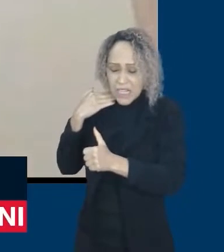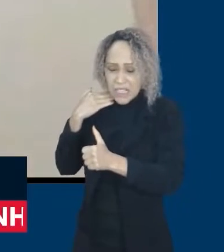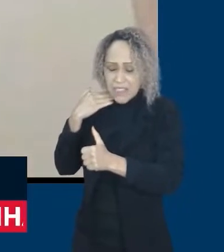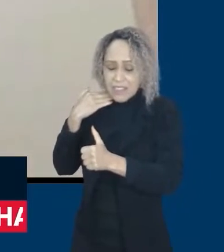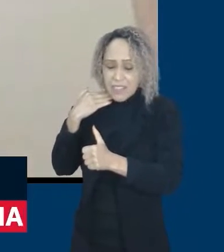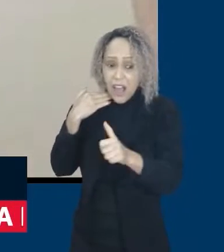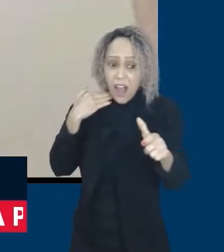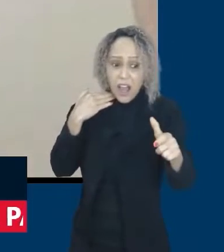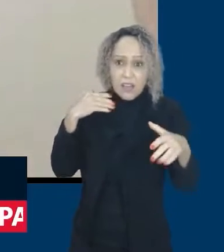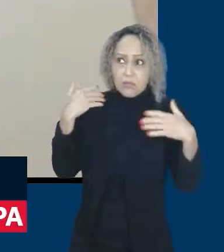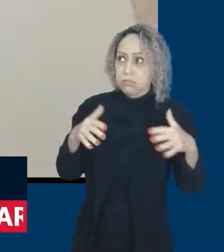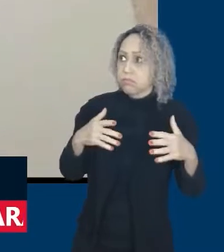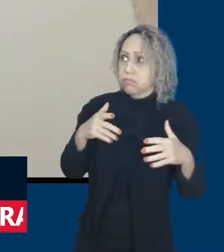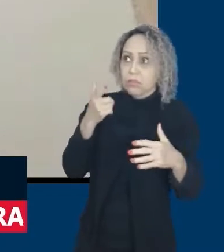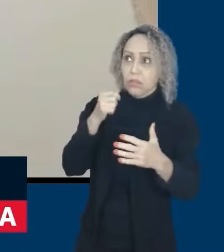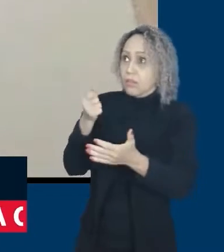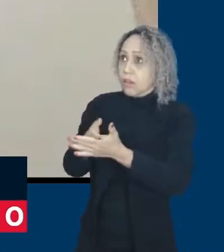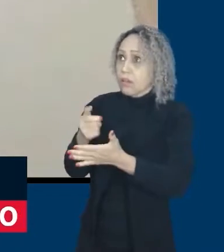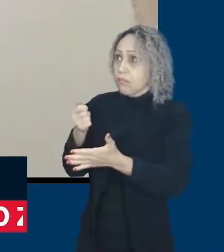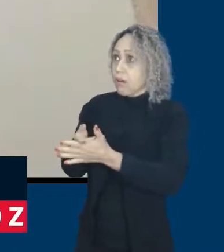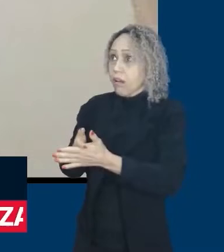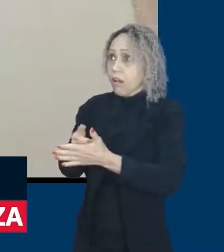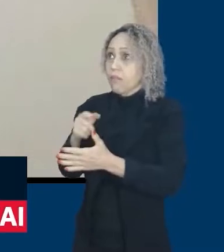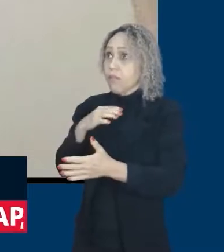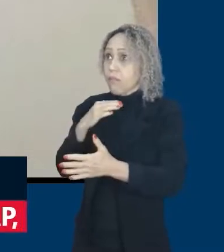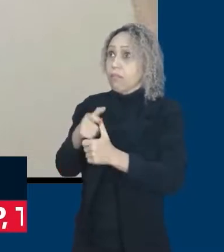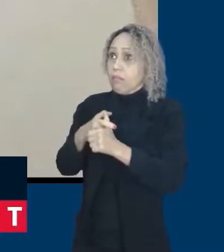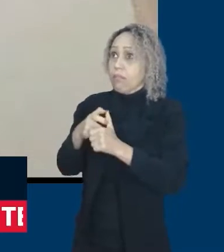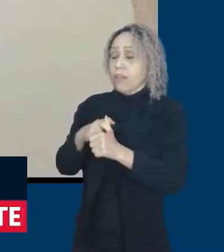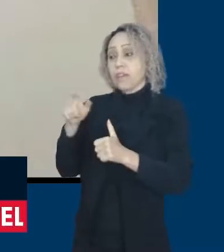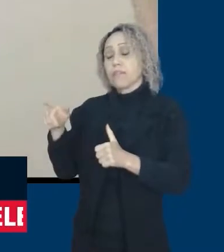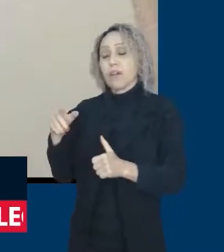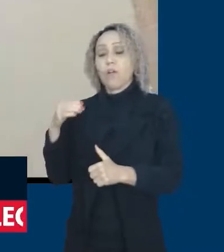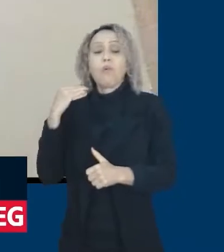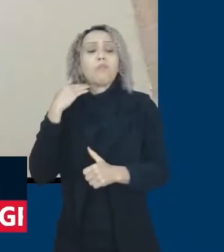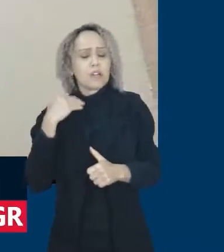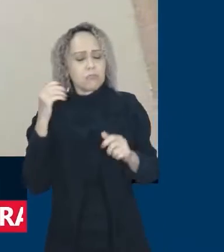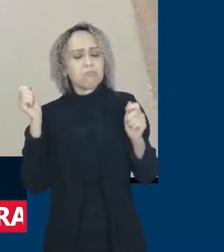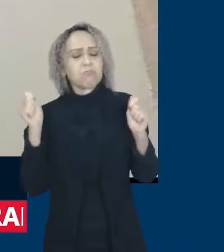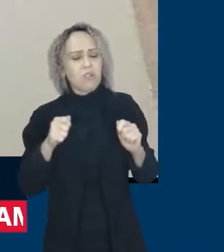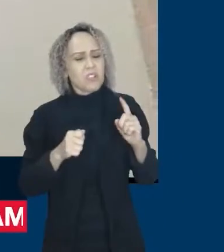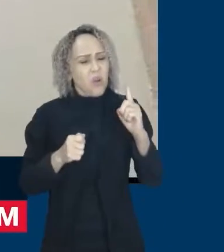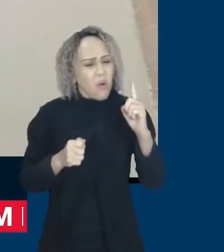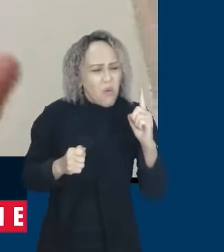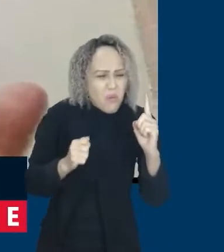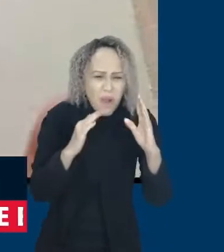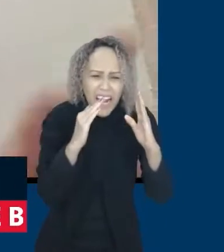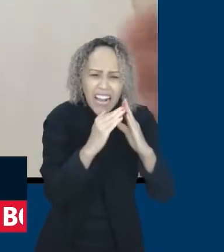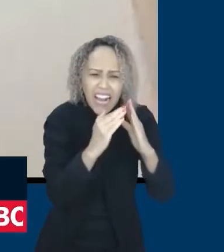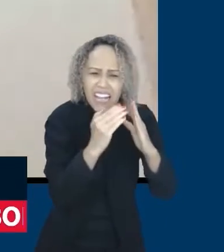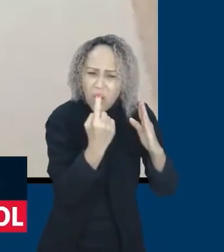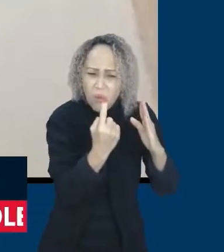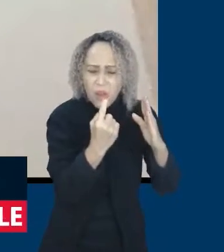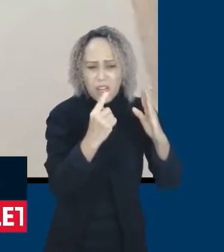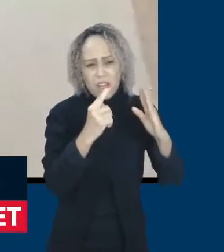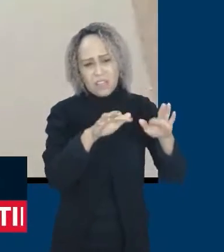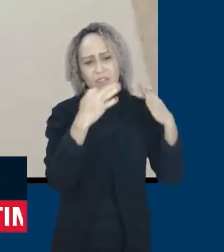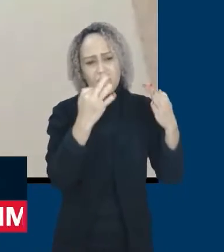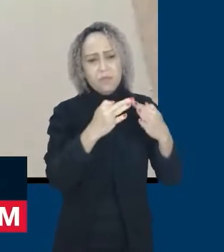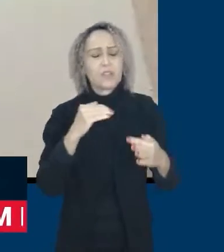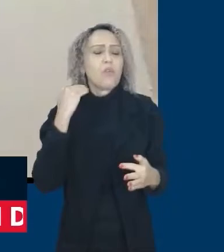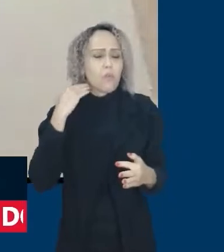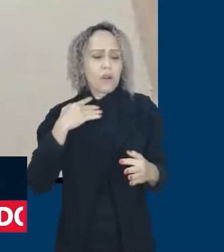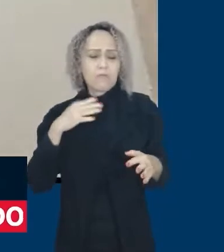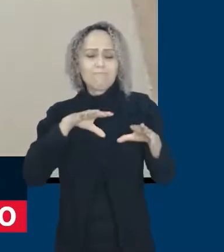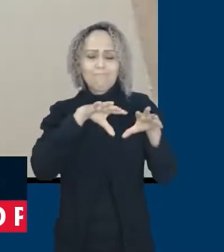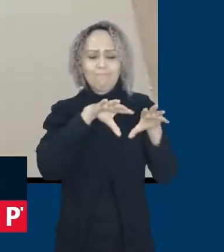ser leiloada. Ou seja, mais uma vez, os pobres, sob a desculpa de que é preciso baixar a taxa de